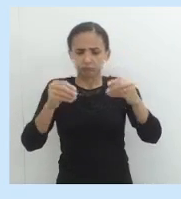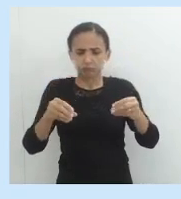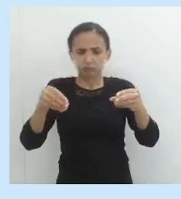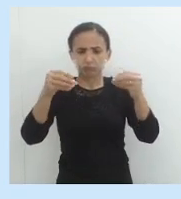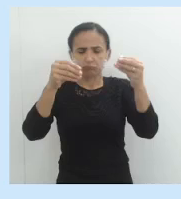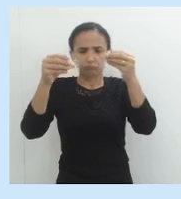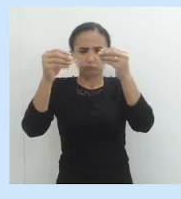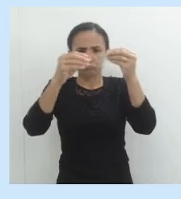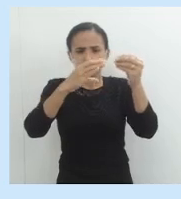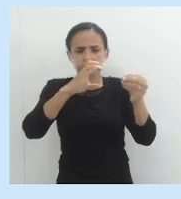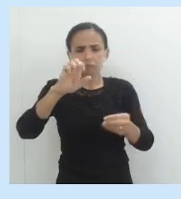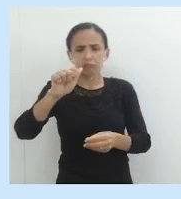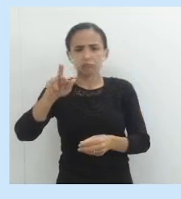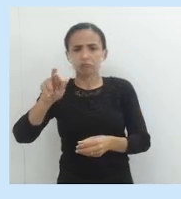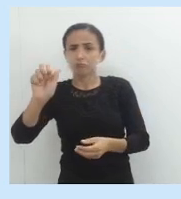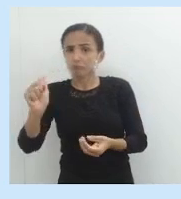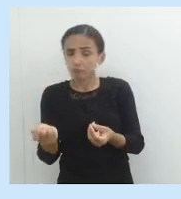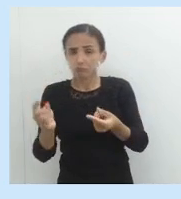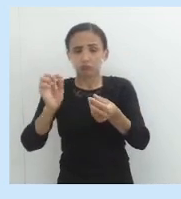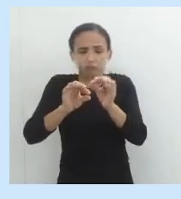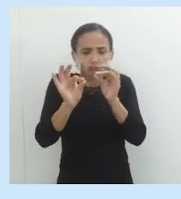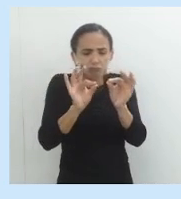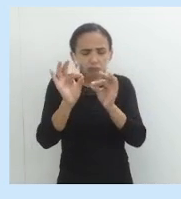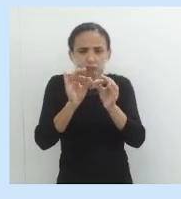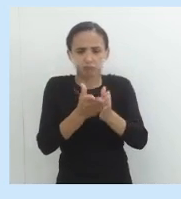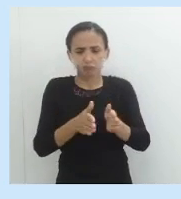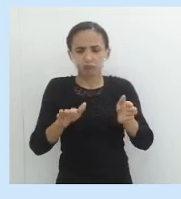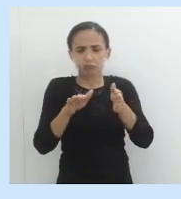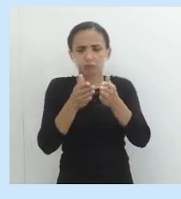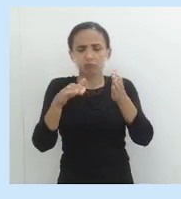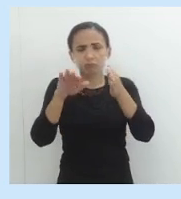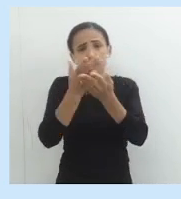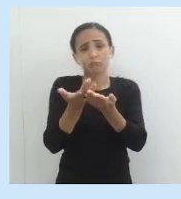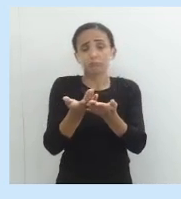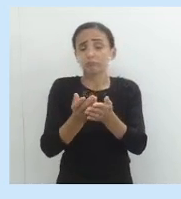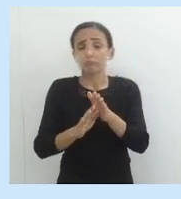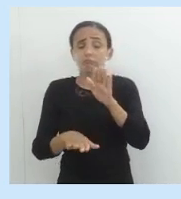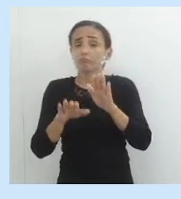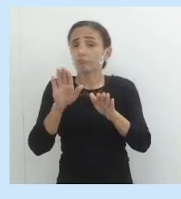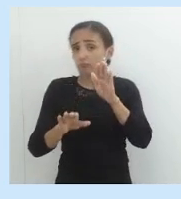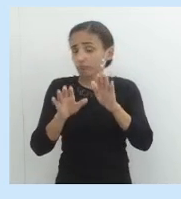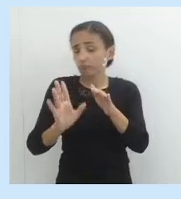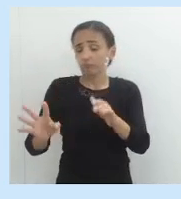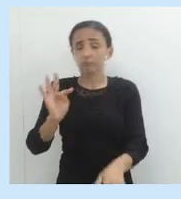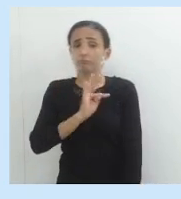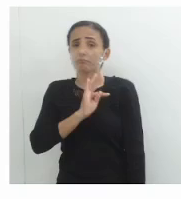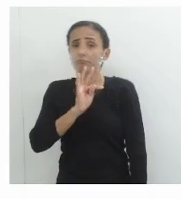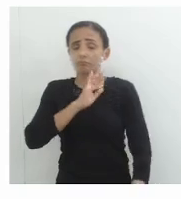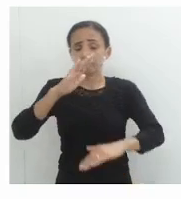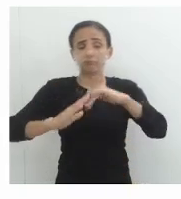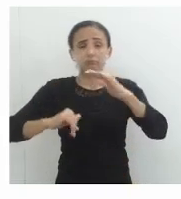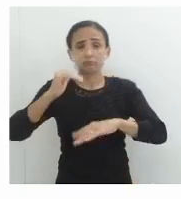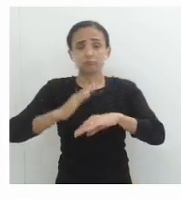e cera, né? Então, vai depender também da técnica que o artista ele vai querer usar, né?